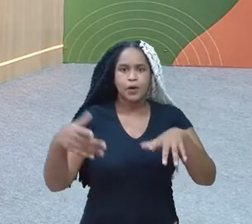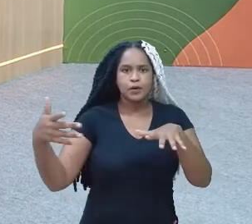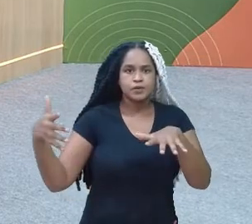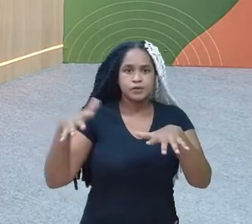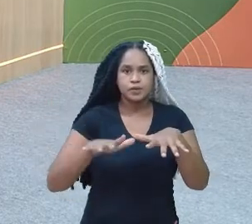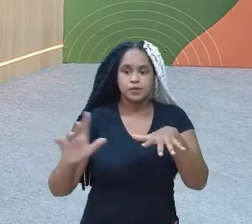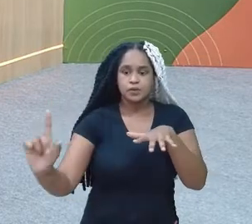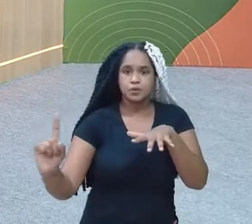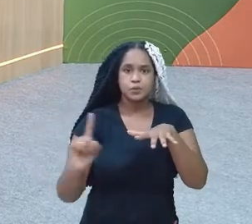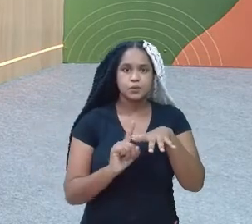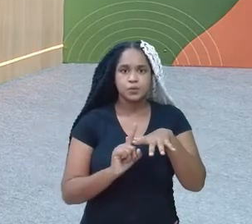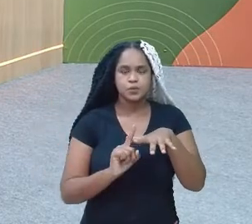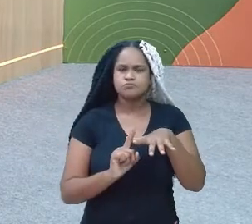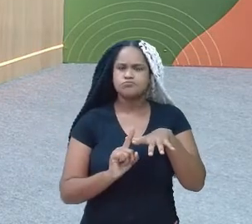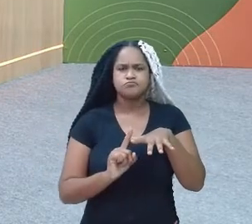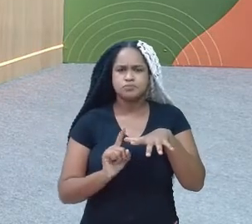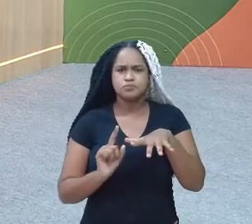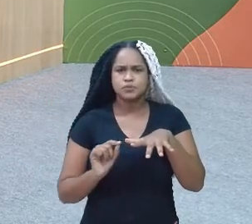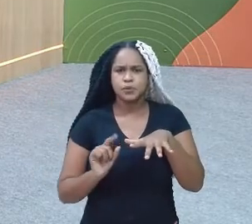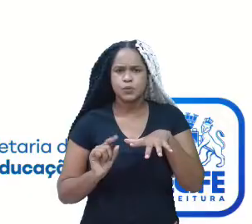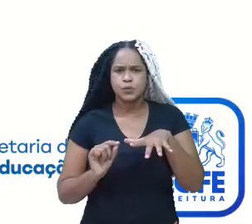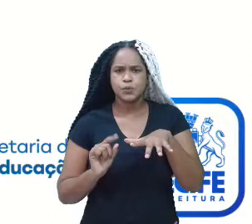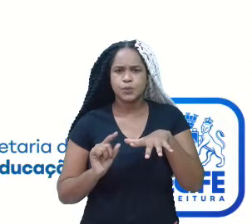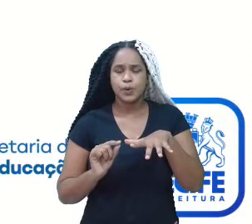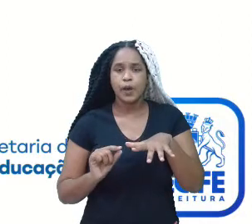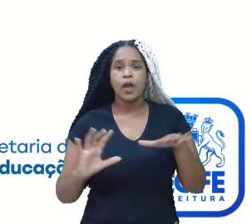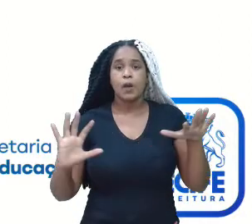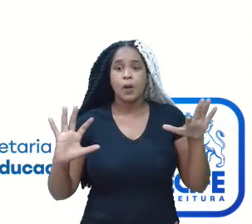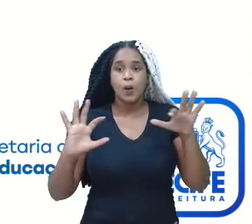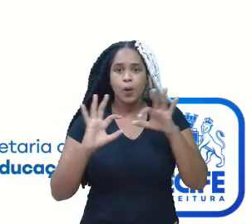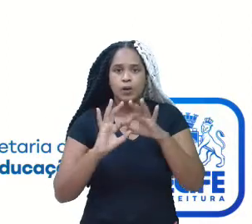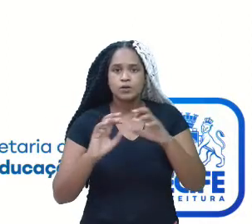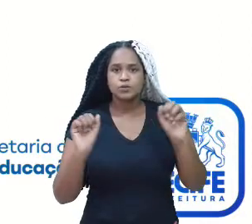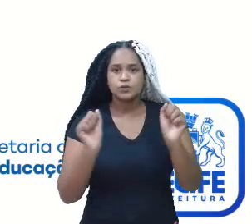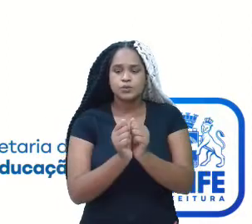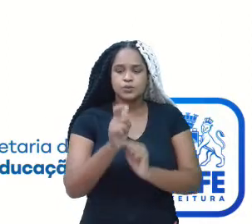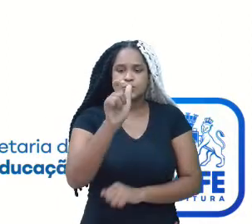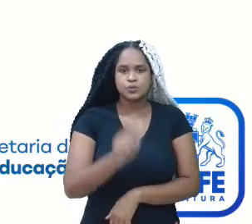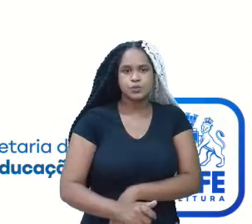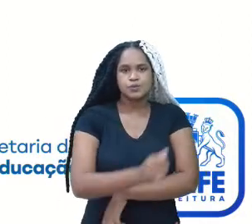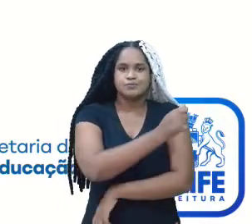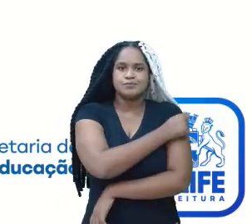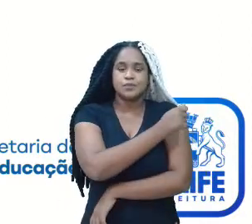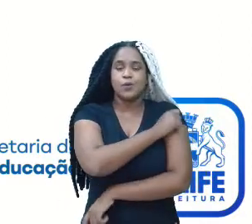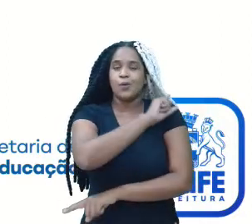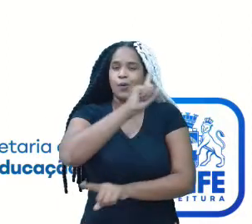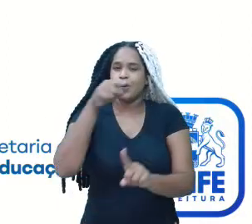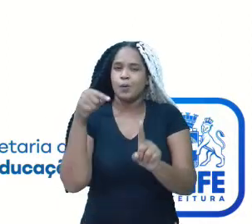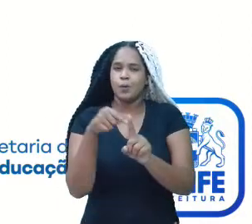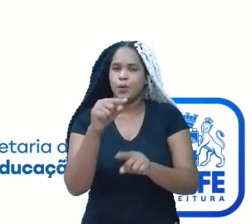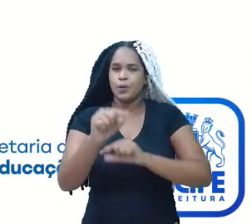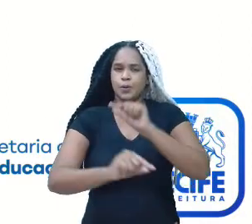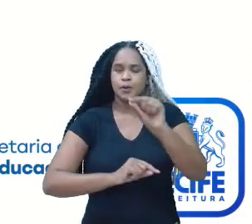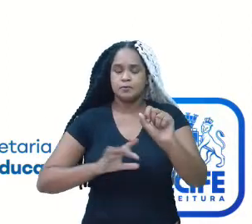inclusivo, que ele se articula diretamente com o estudante, esse projeto para garantir